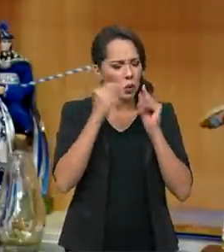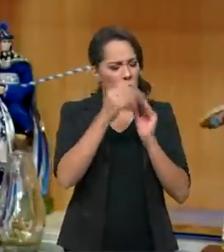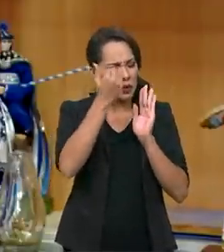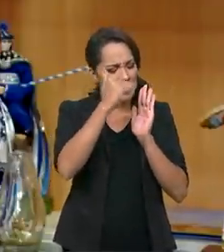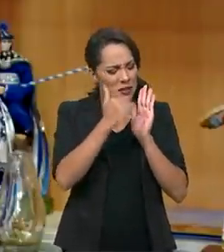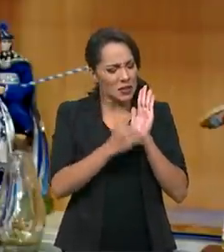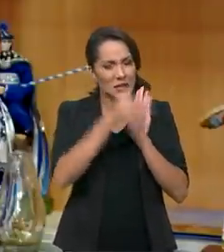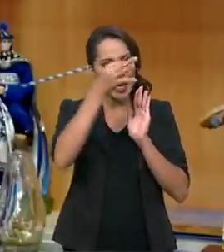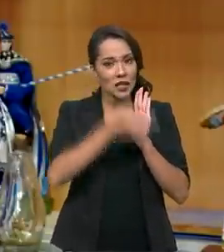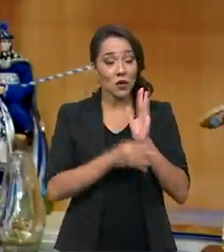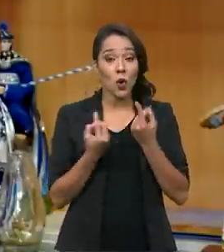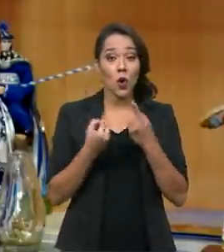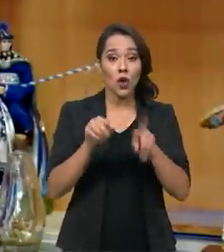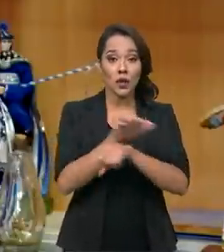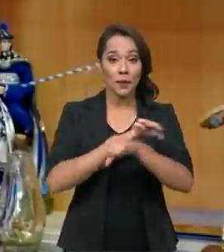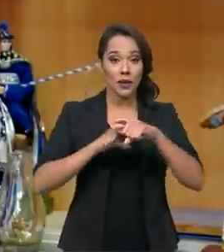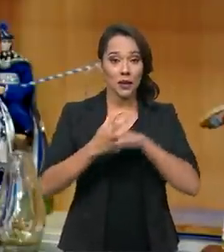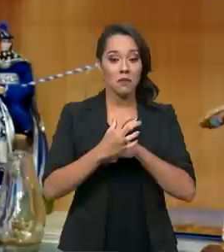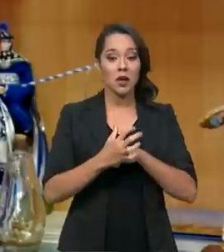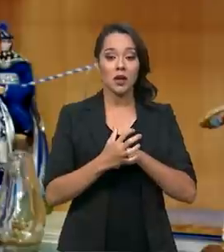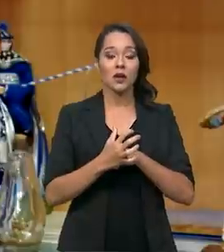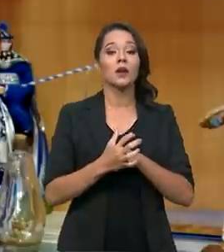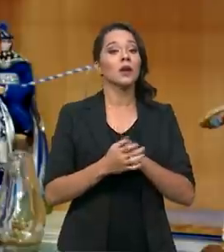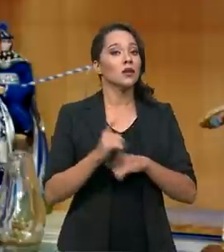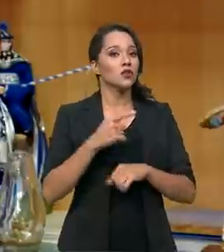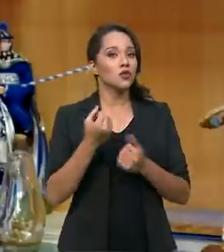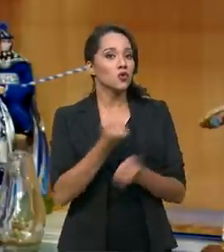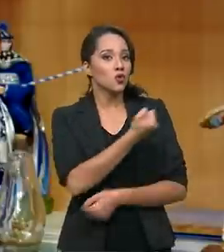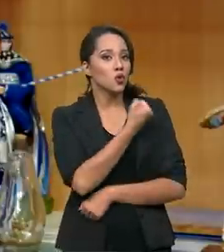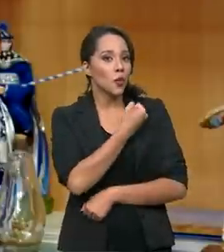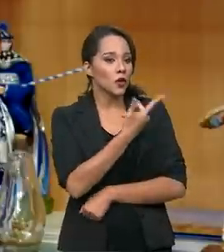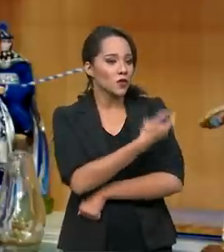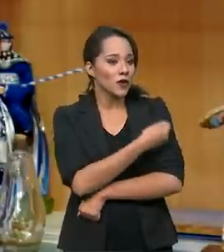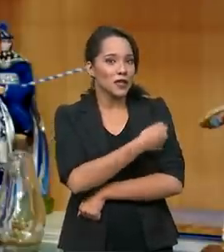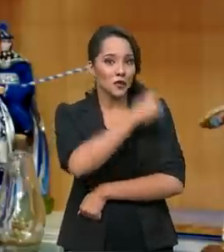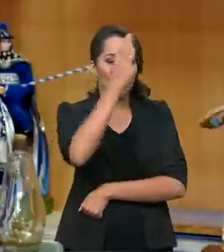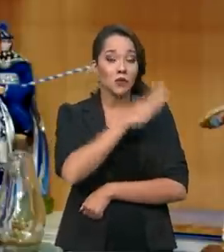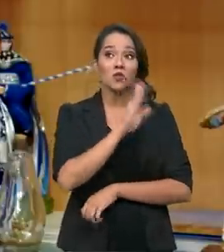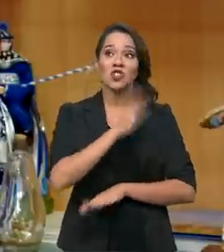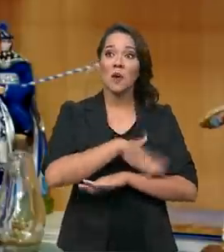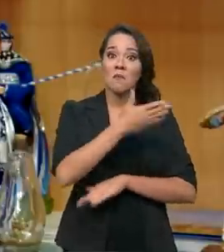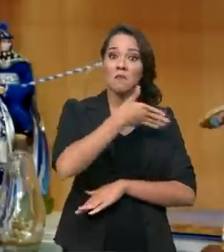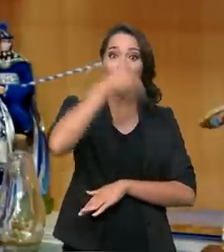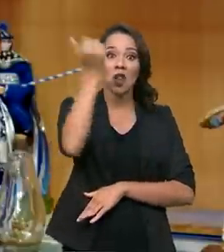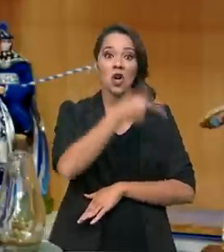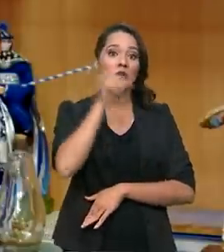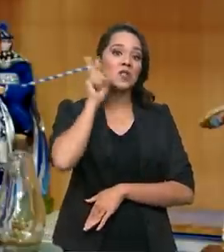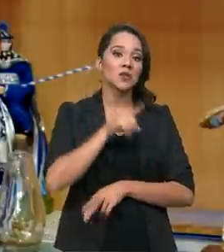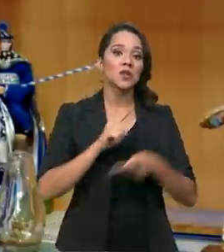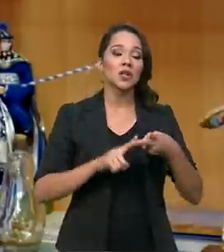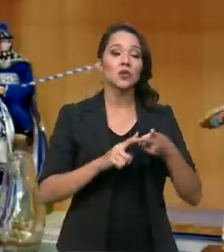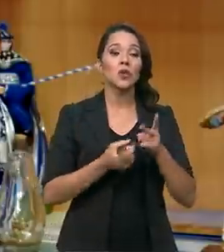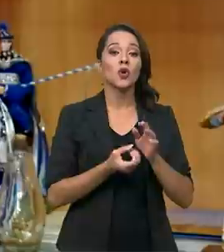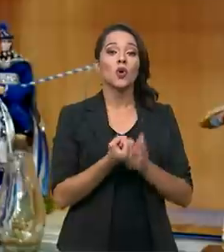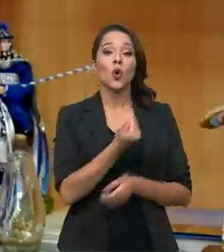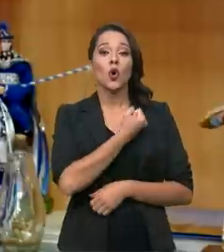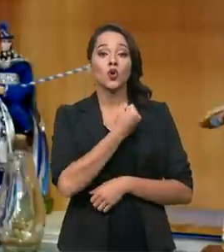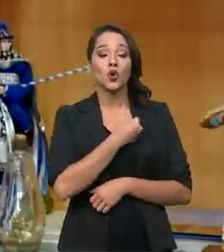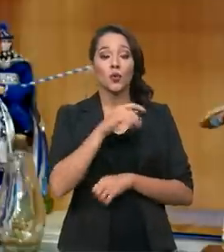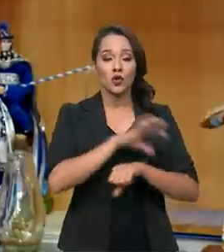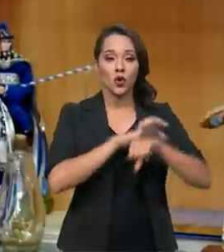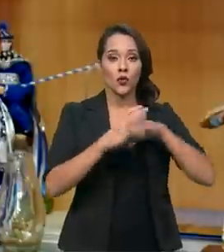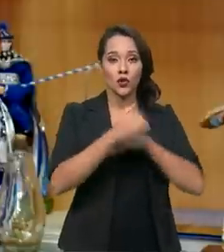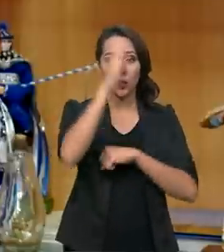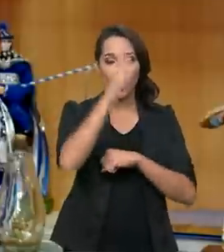de combate à pandemia número de vacinados do Brasil que já ultrapassou os Estados Unidos número de convite no Brasil